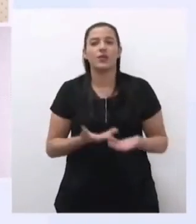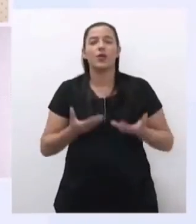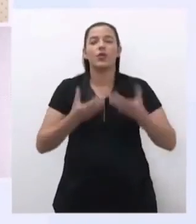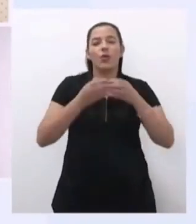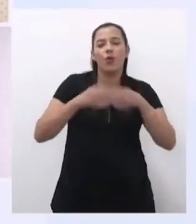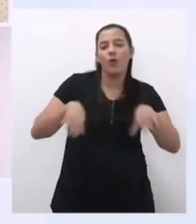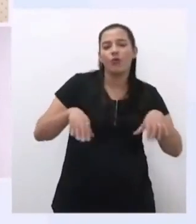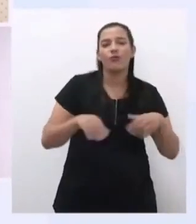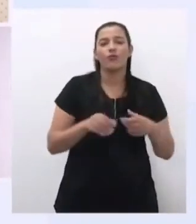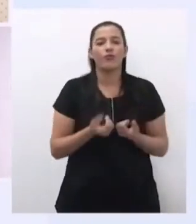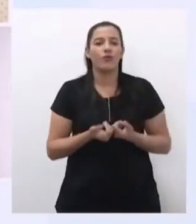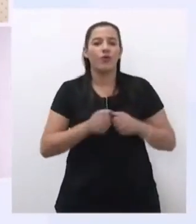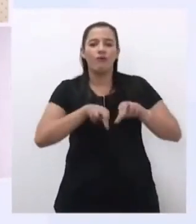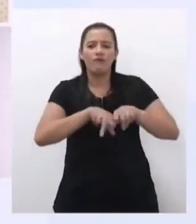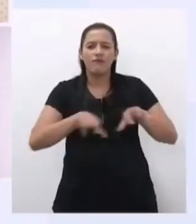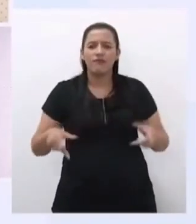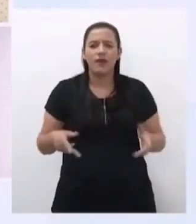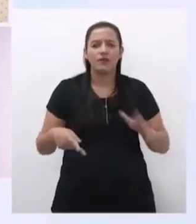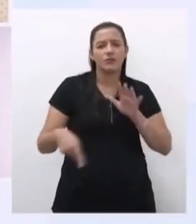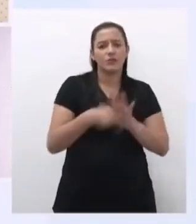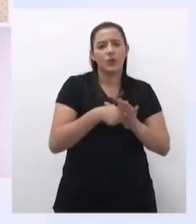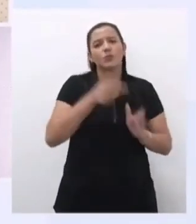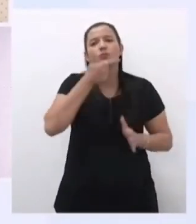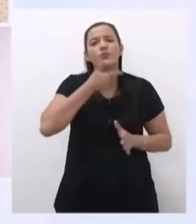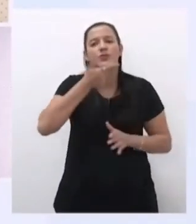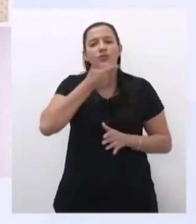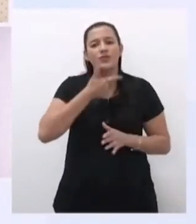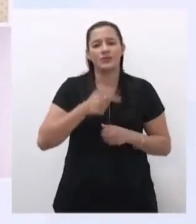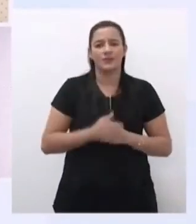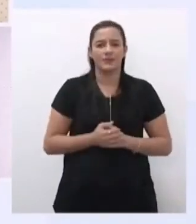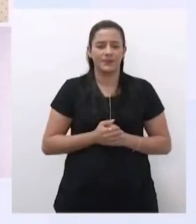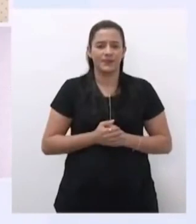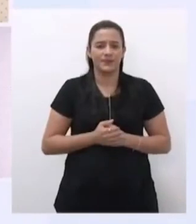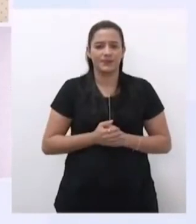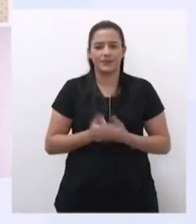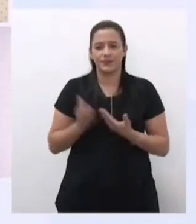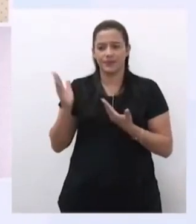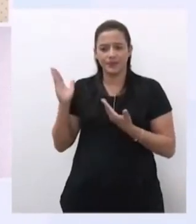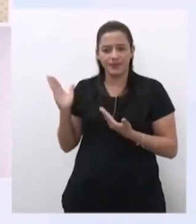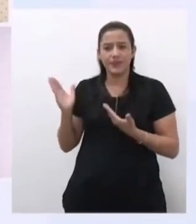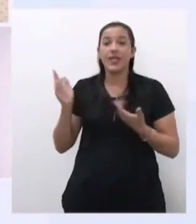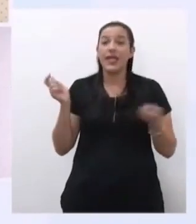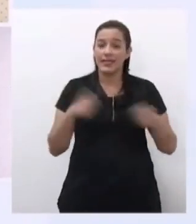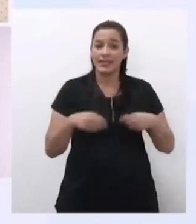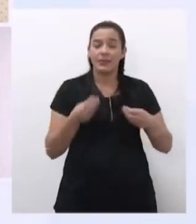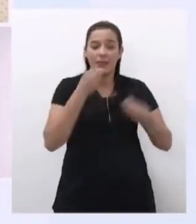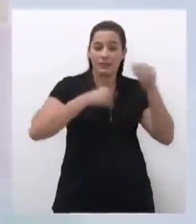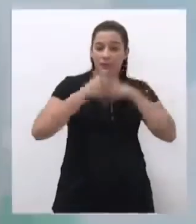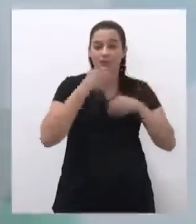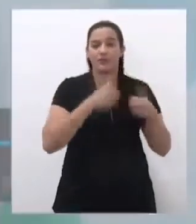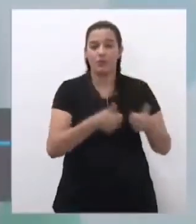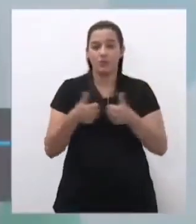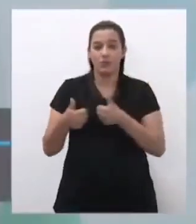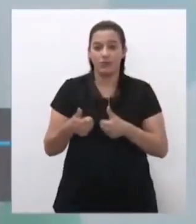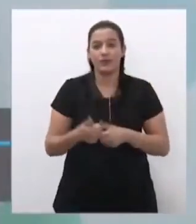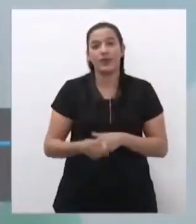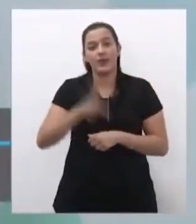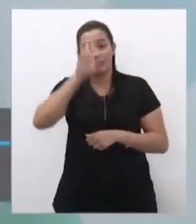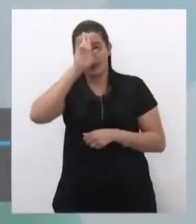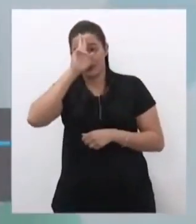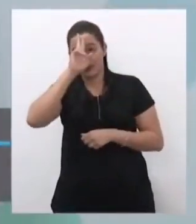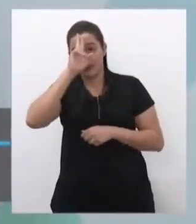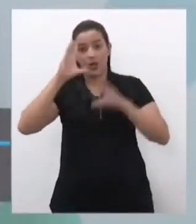ovos, ou inclusive produtos que tenham queijo para ter essa proteína. E aí a gente vai ter uma boa composição. Lembrando que no almoço e no